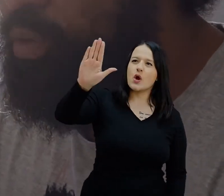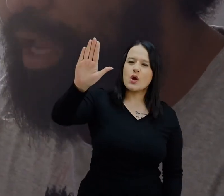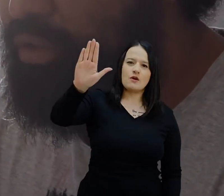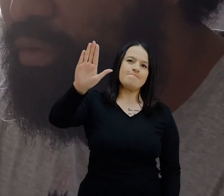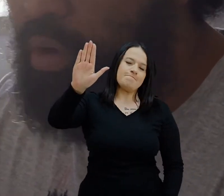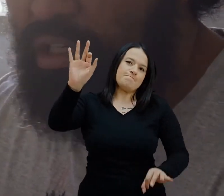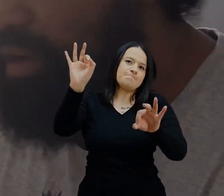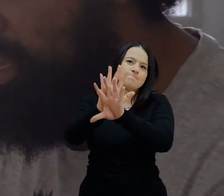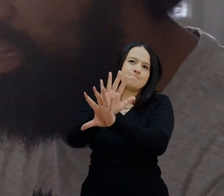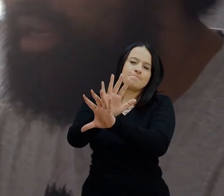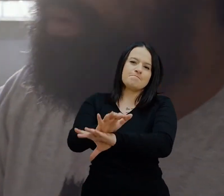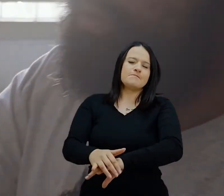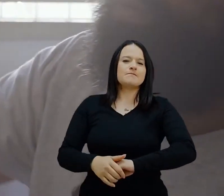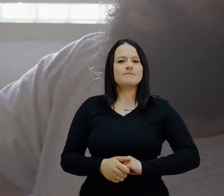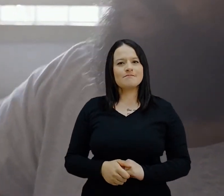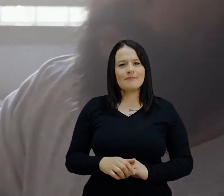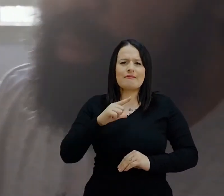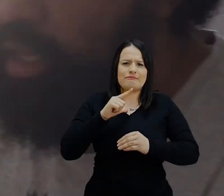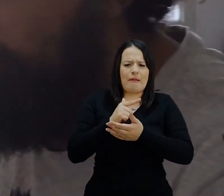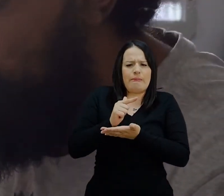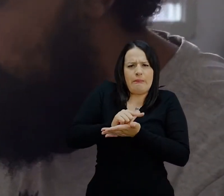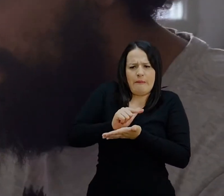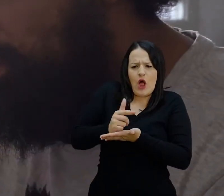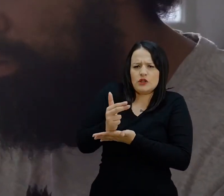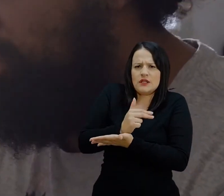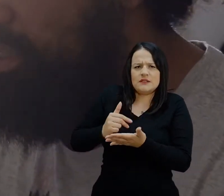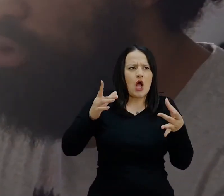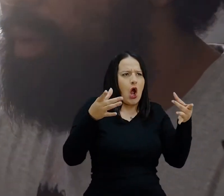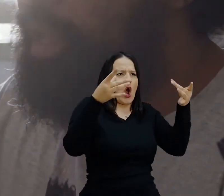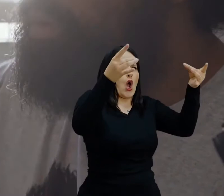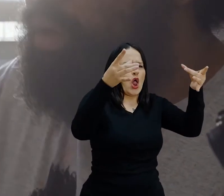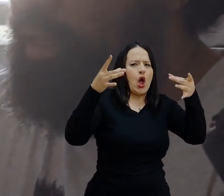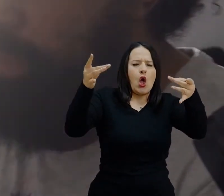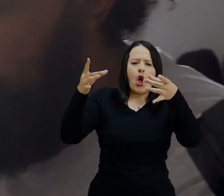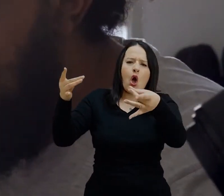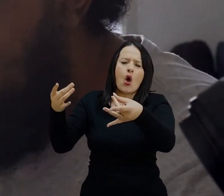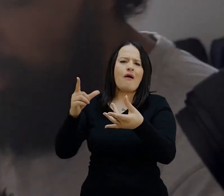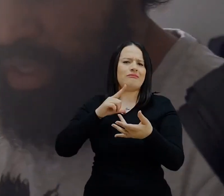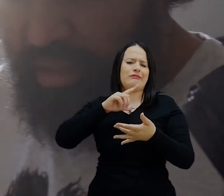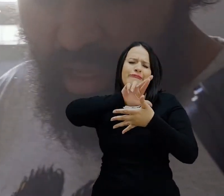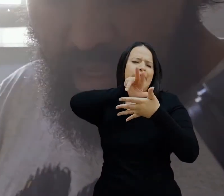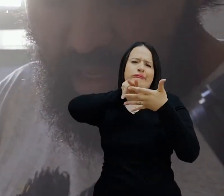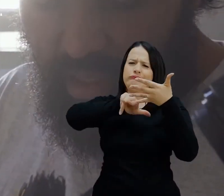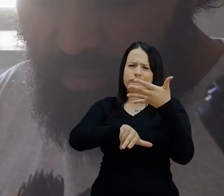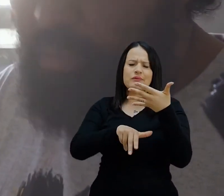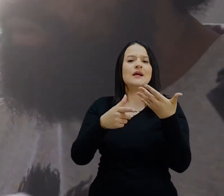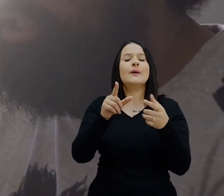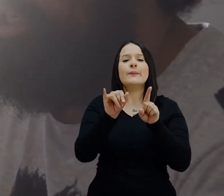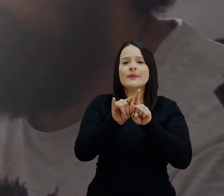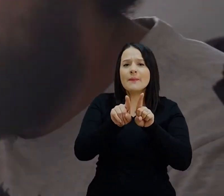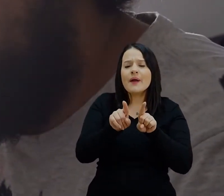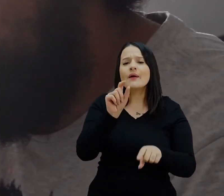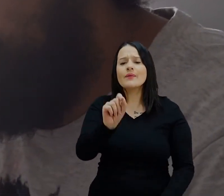papéis são colados com cola de farinha ou com goma, né? Faz o desenho no papel e cola na parede. Tem também